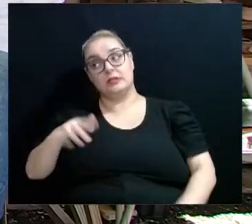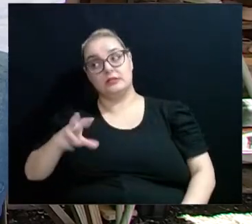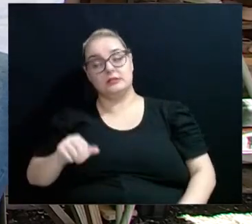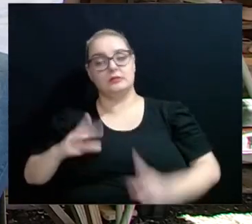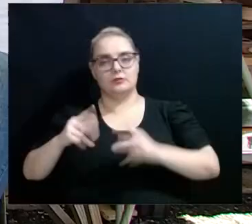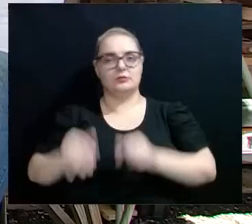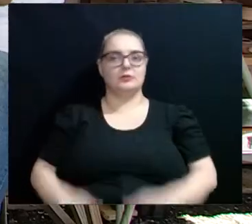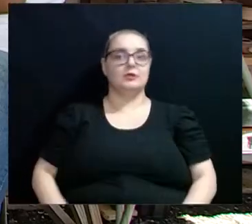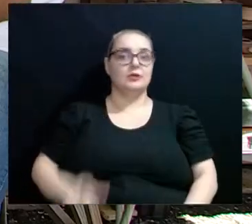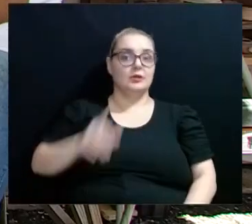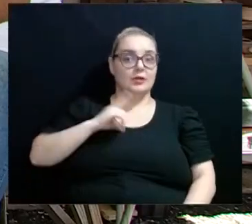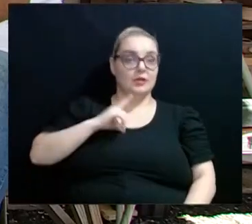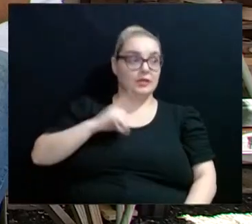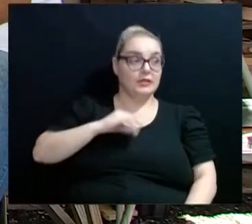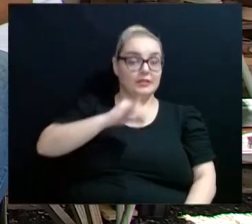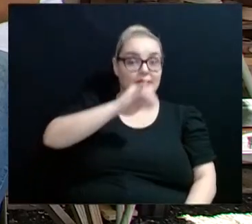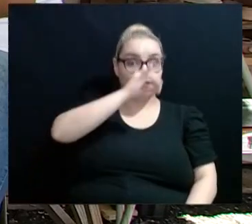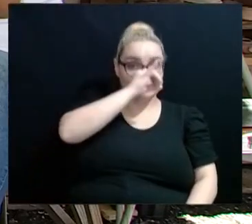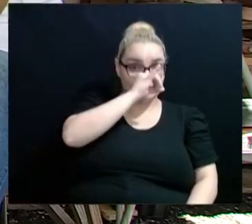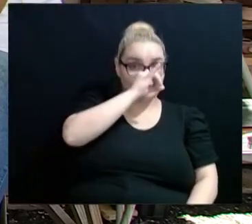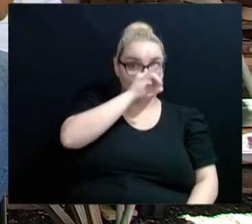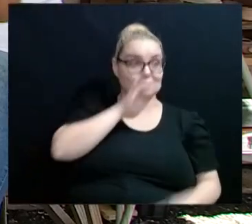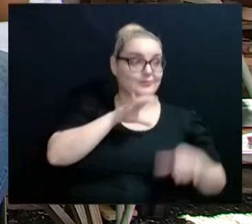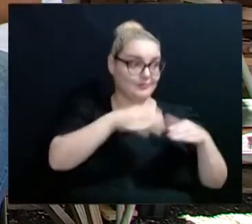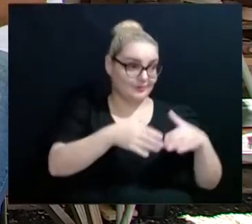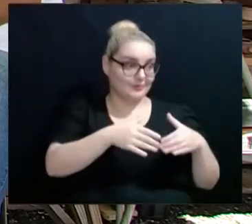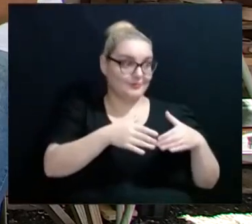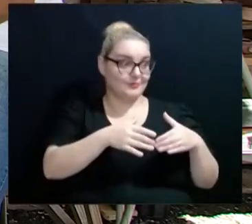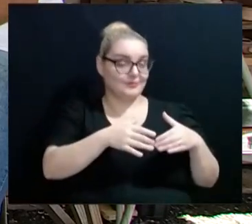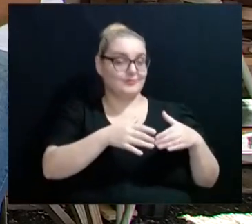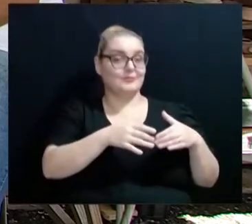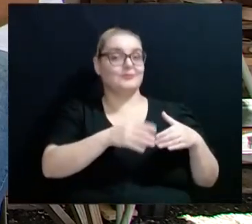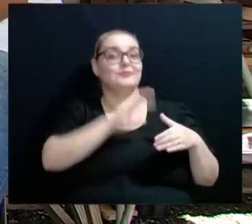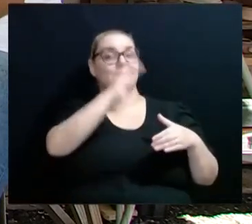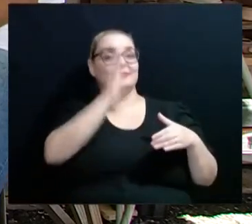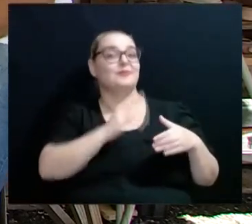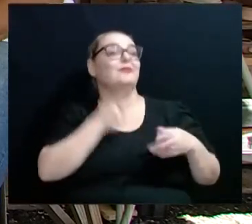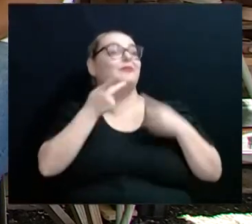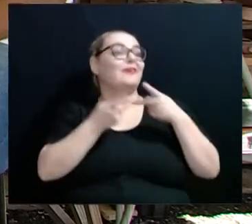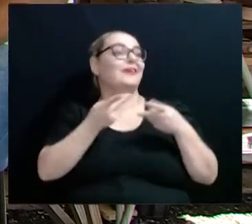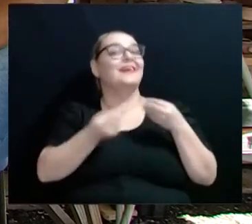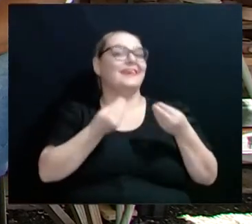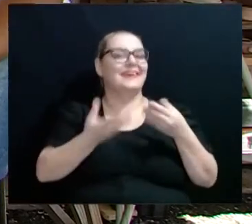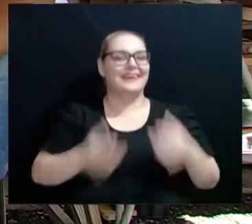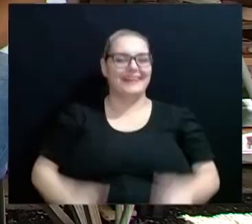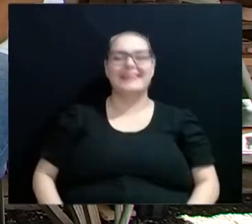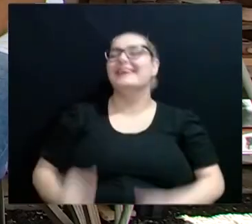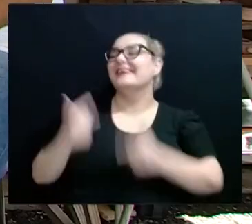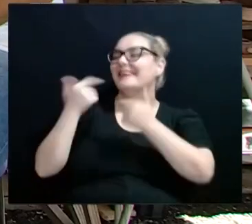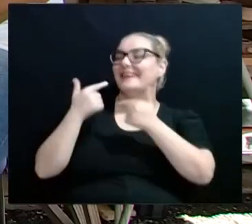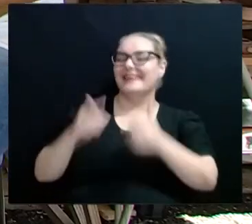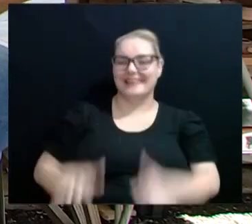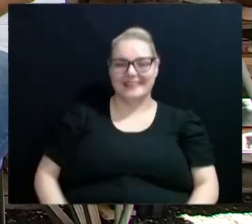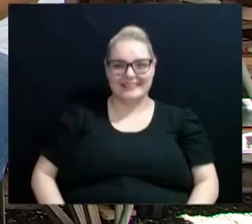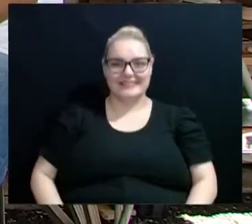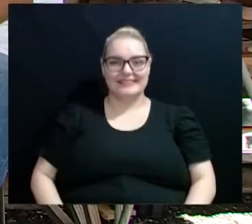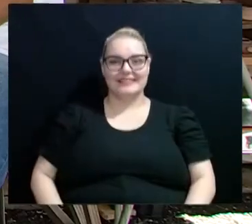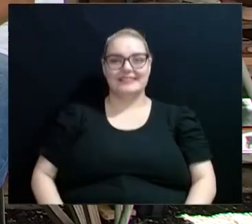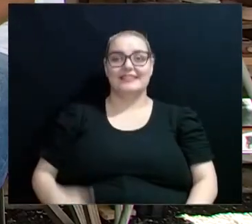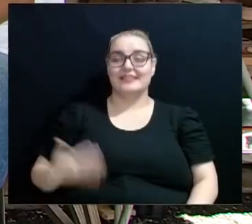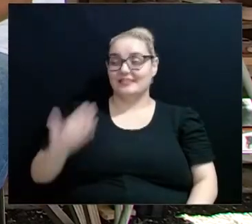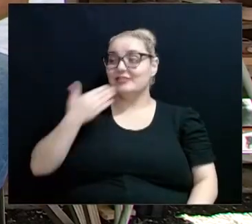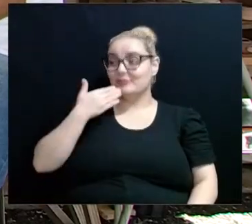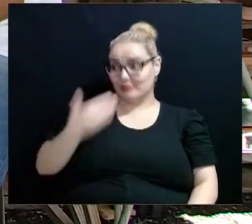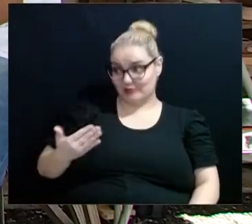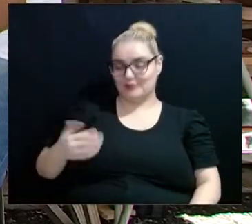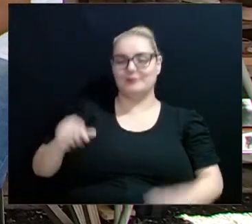logística, transporte, instalação, tudo. Temos, inclusive, também, gente, porquinhos de um time de futebol brasileiro. Conta Isso, o